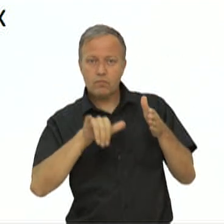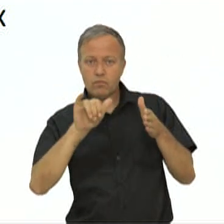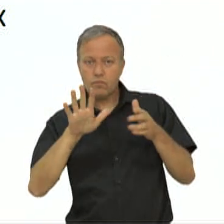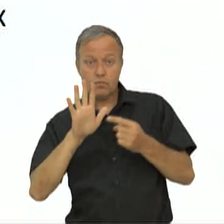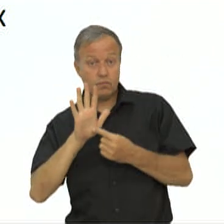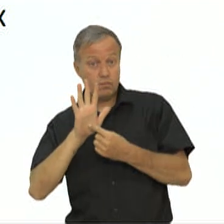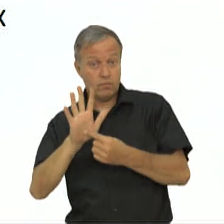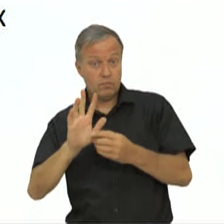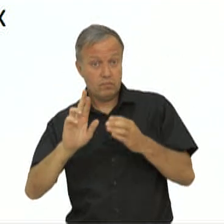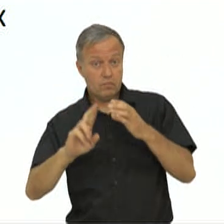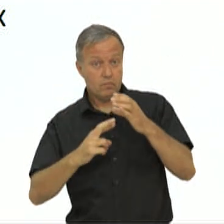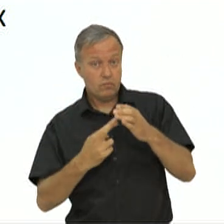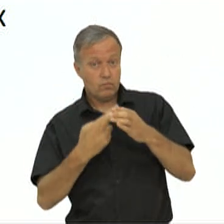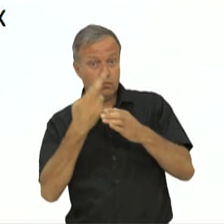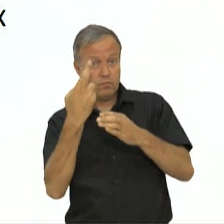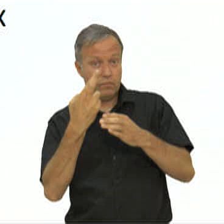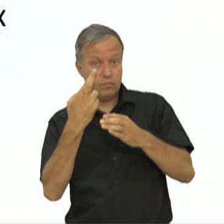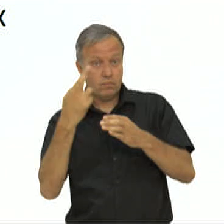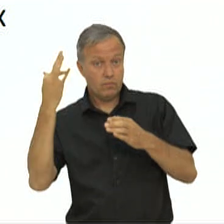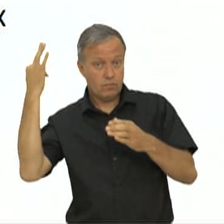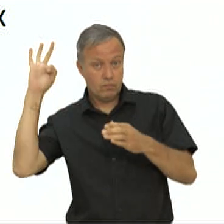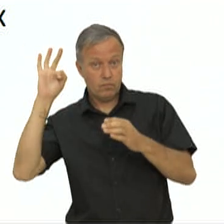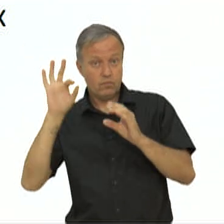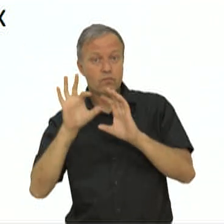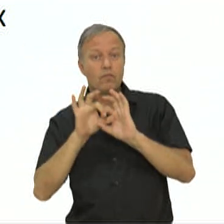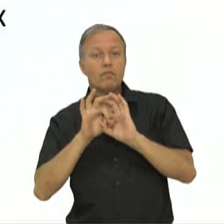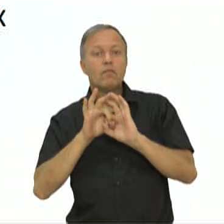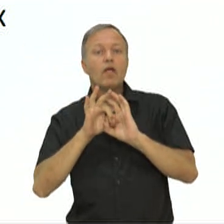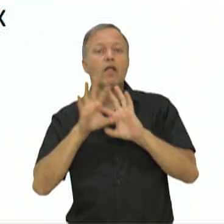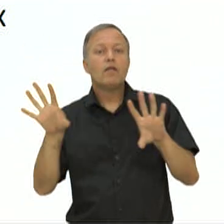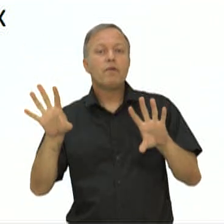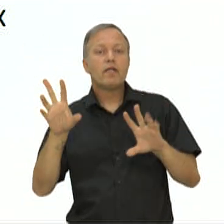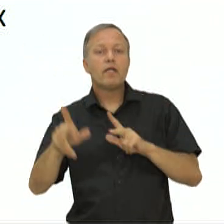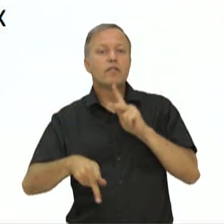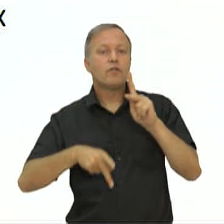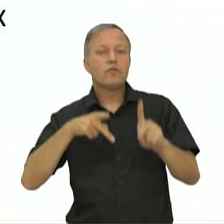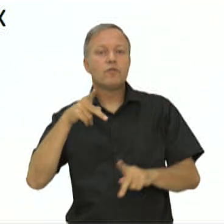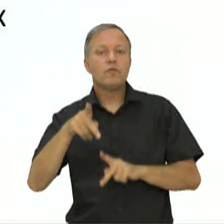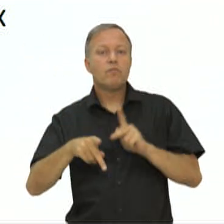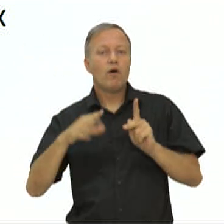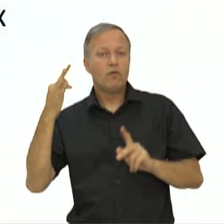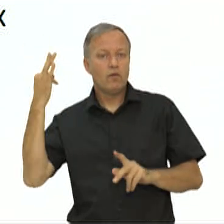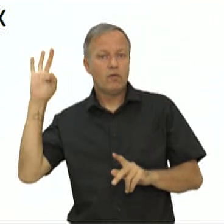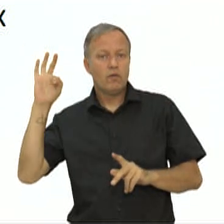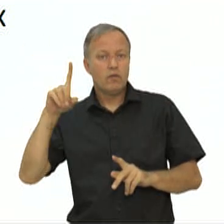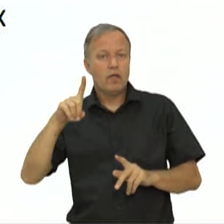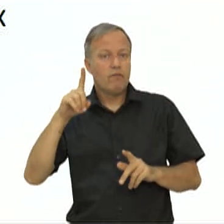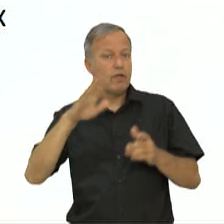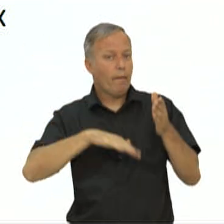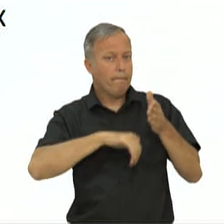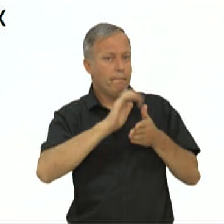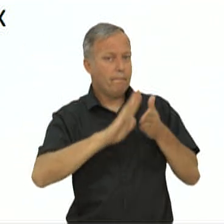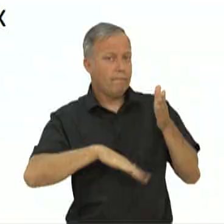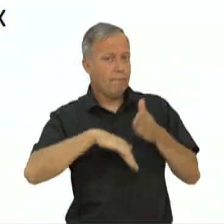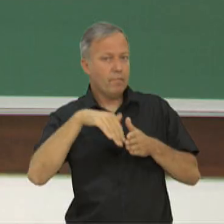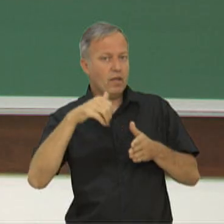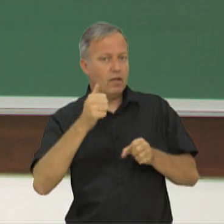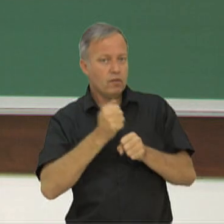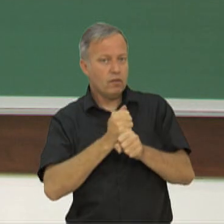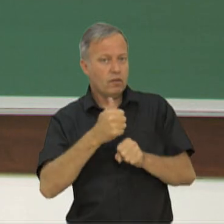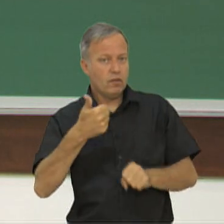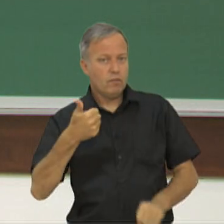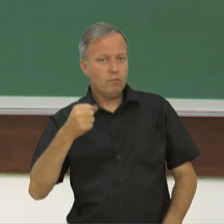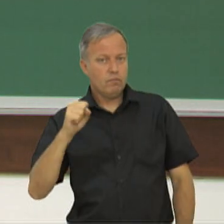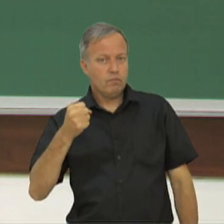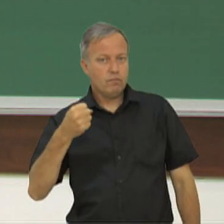Revolução Francesa, a luta pela liberdade do povo francês. Tá? Este quadro foi feito em 1830, tá? Mas, que